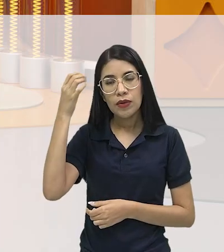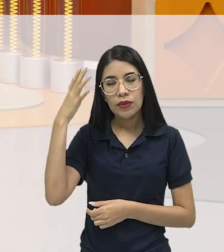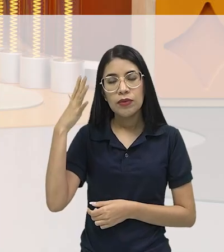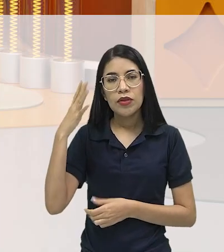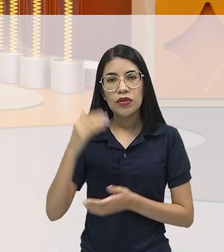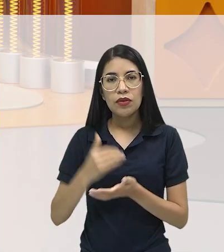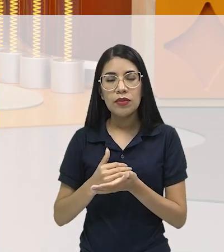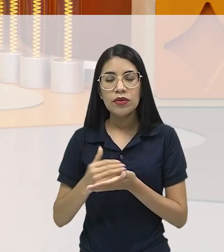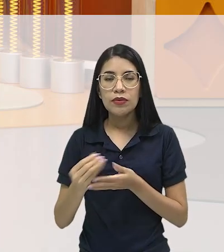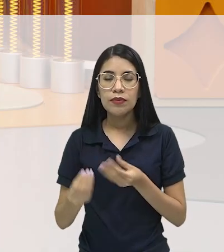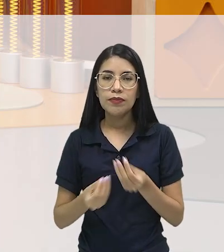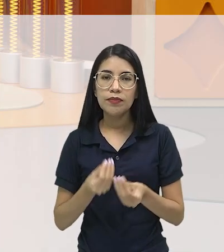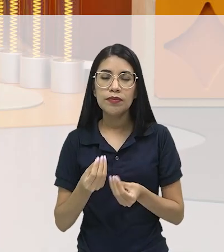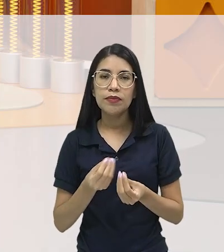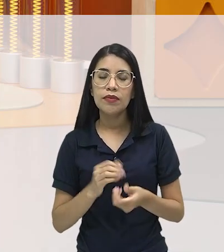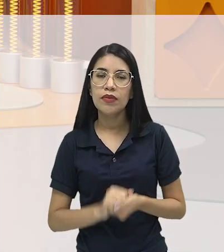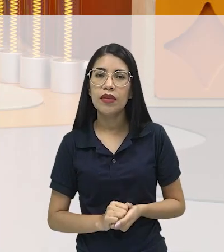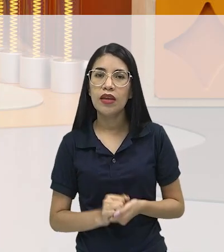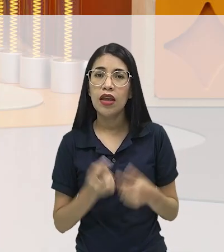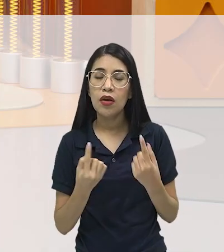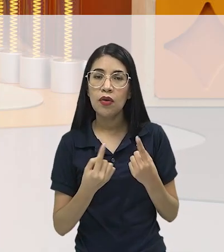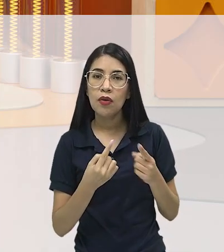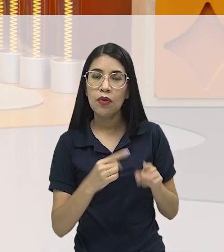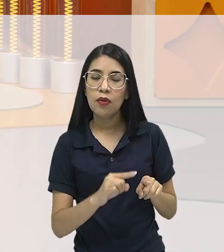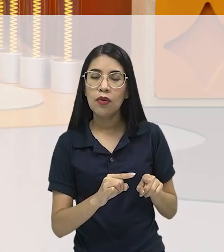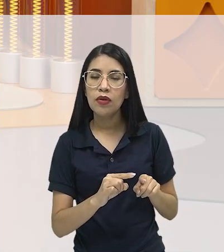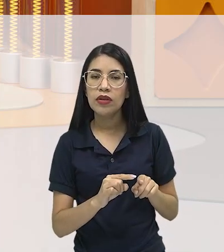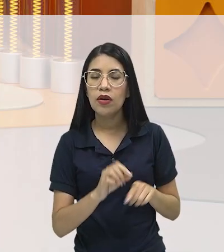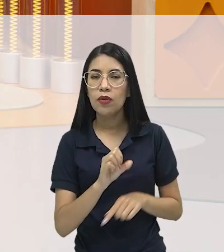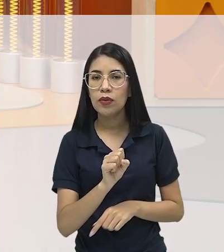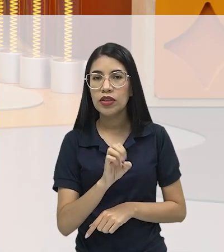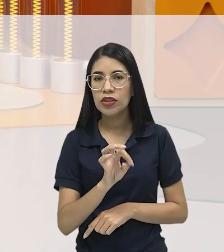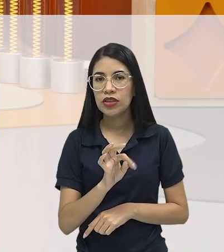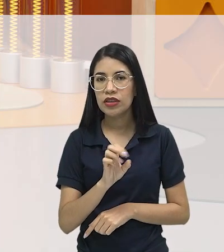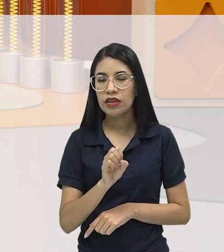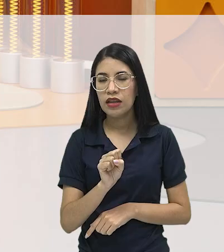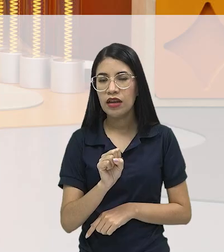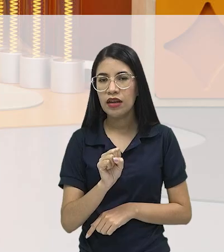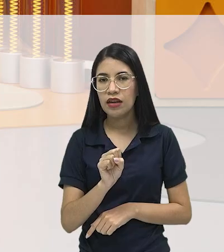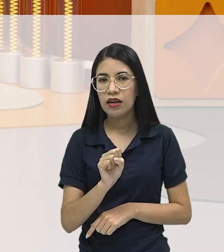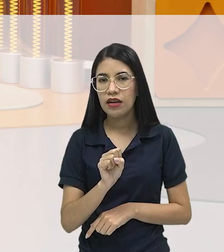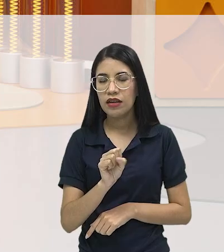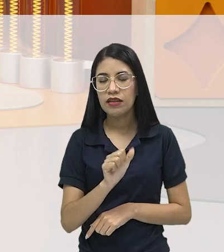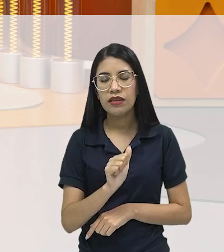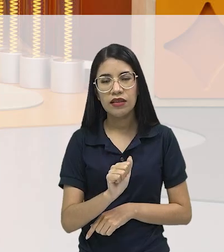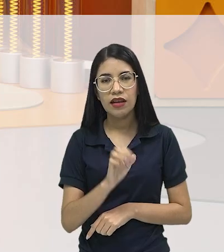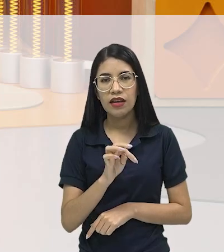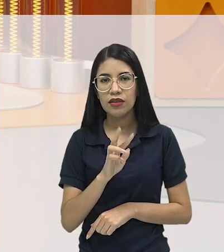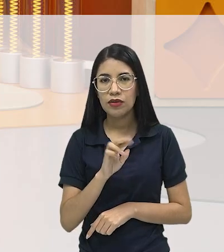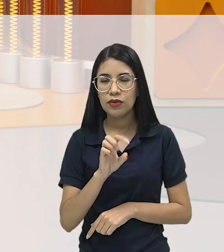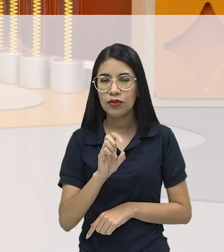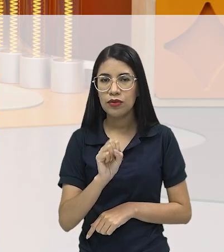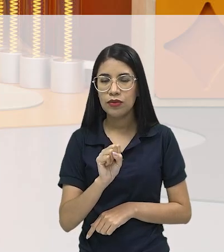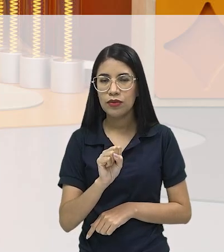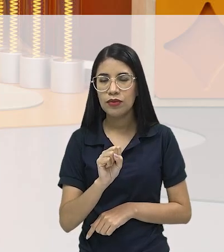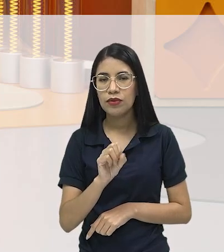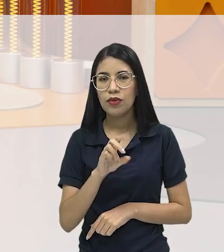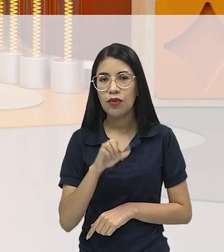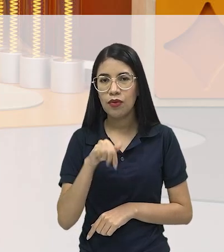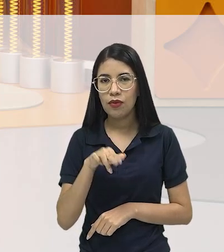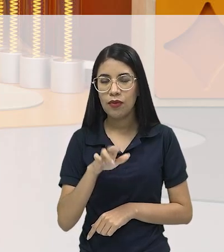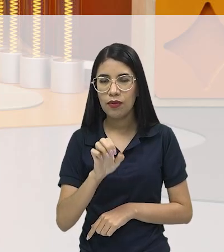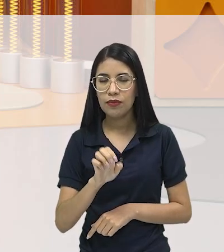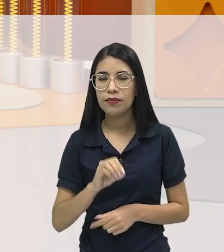vez, emergiu como uma reação ao status quo, ou seja, qual é a posição que as coisas ocupam dentro de uma